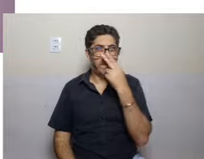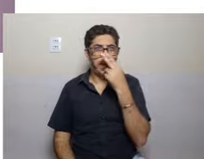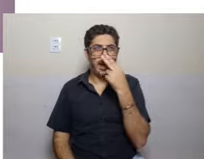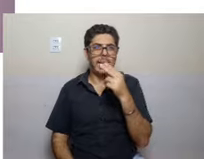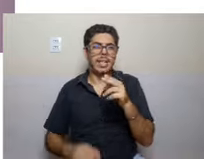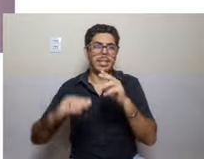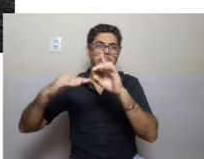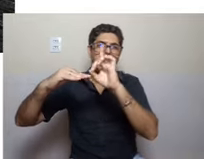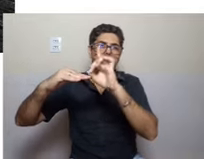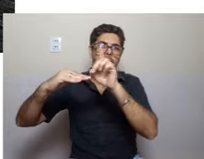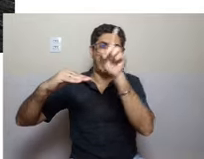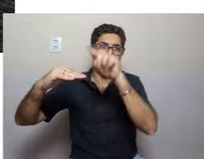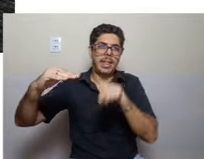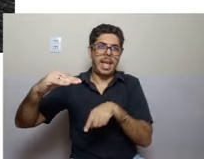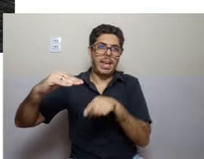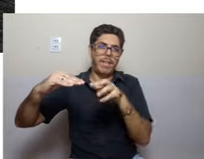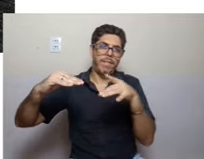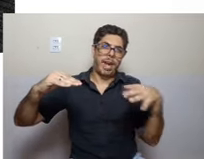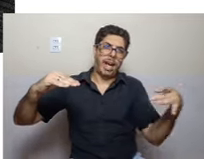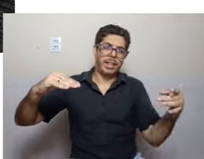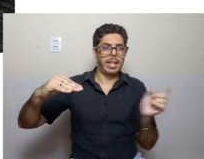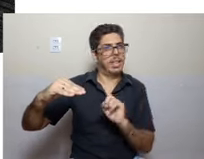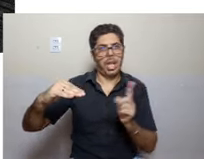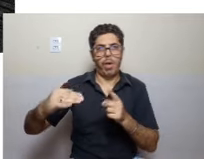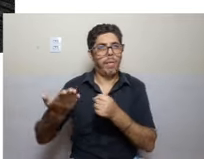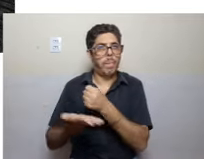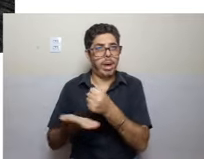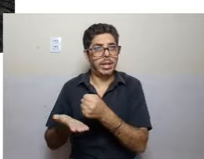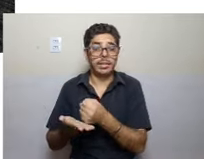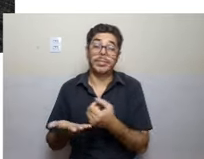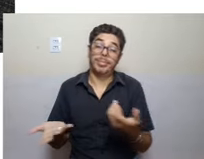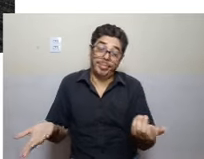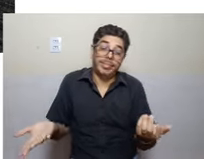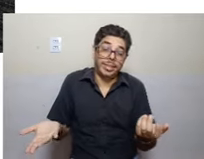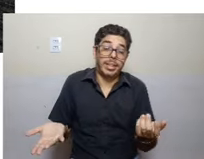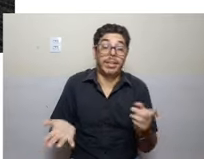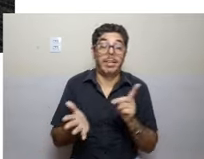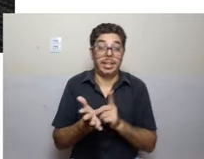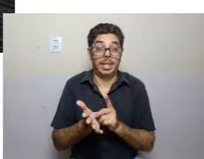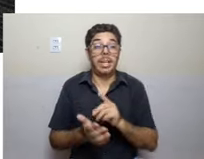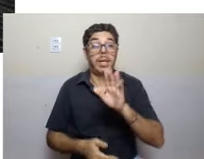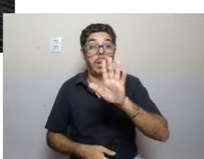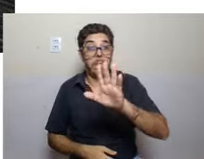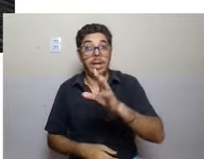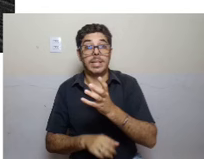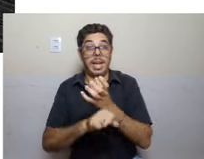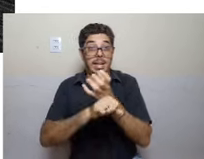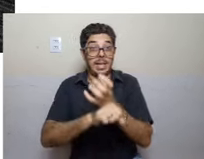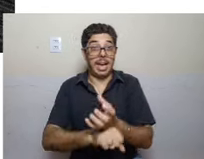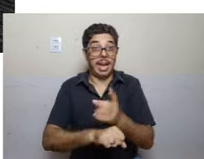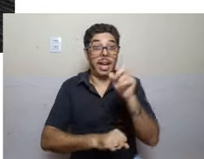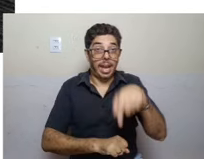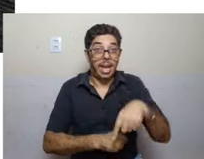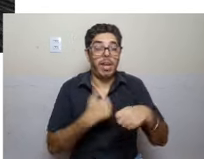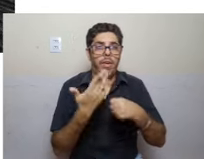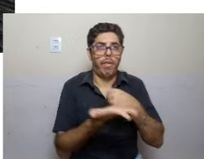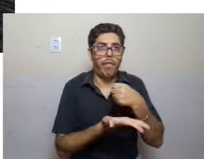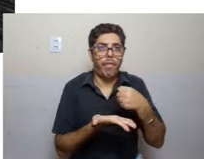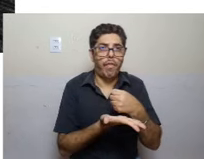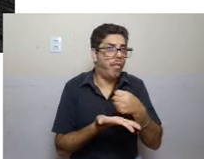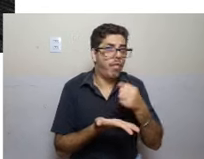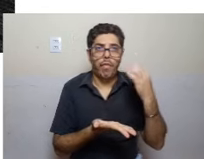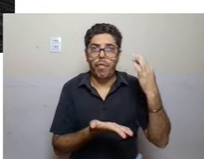uma fundamental. Seria mais razoável que a própria carga elétrica fosse a unidade fundamental do eletromagnetismo. Afinal de